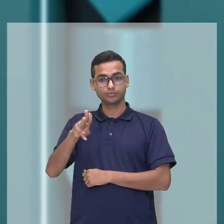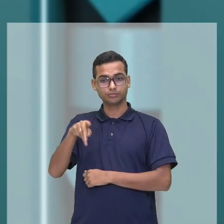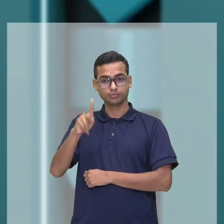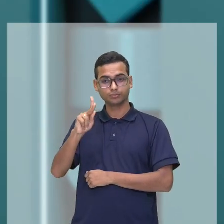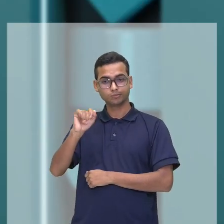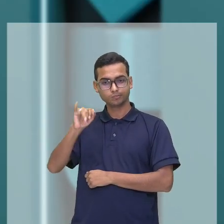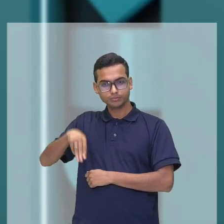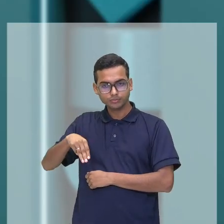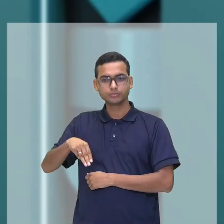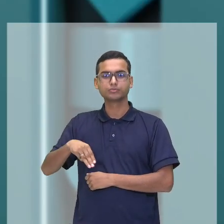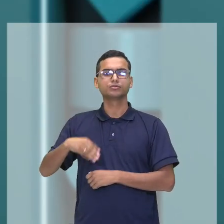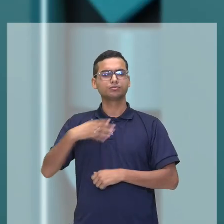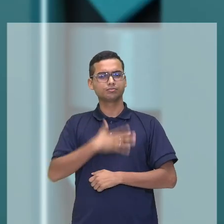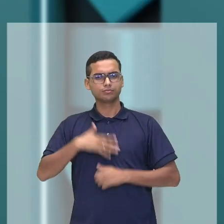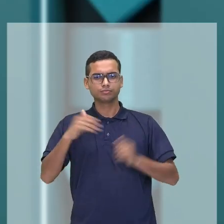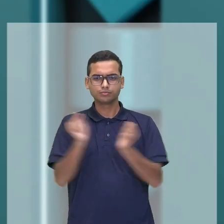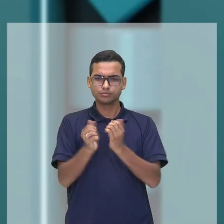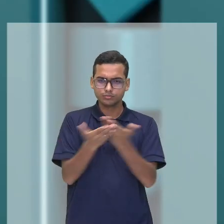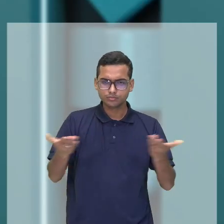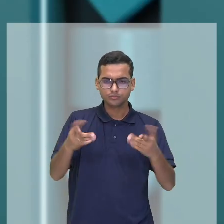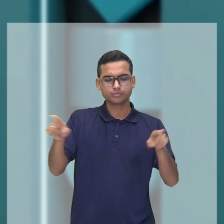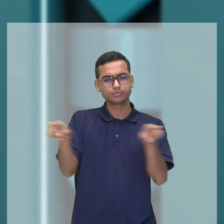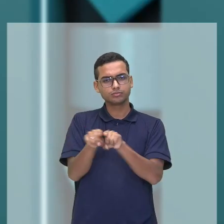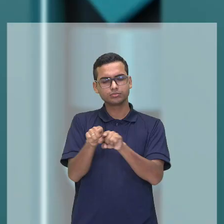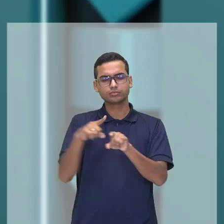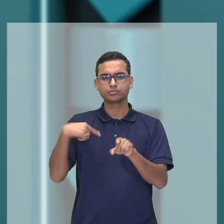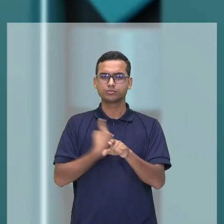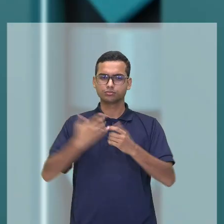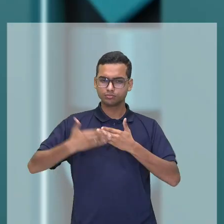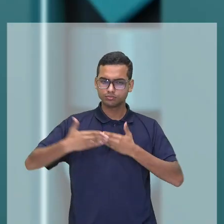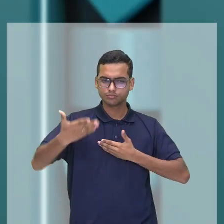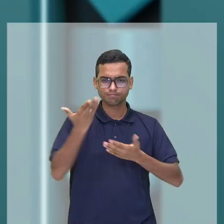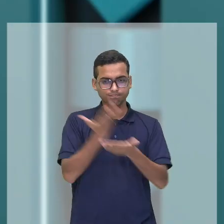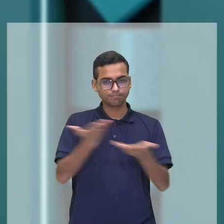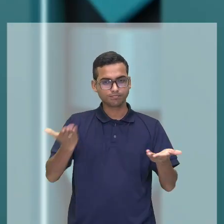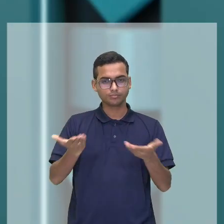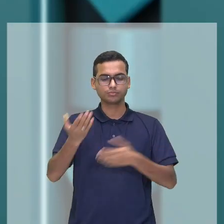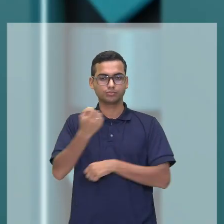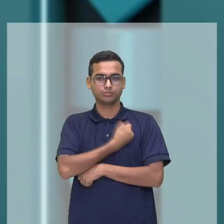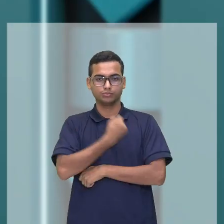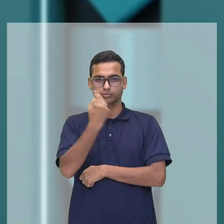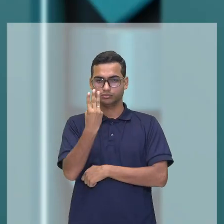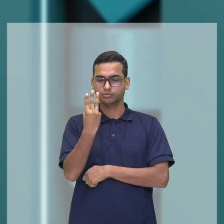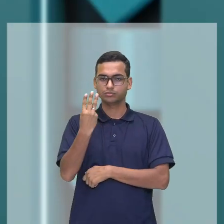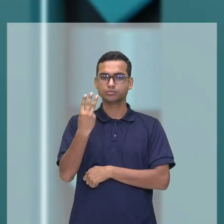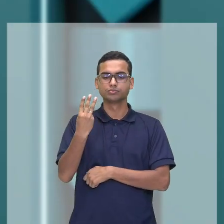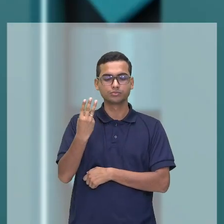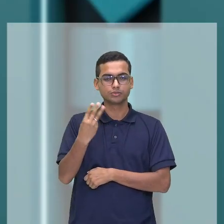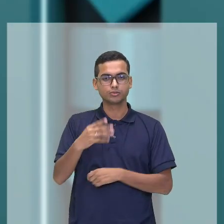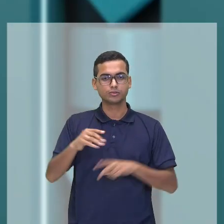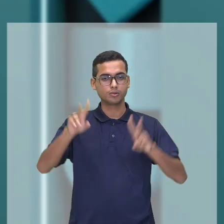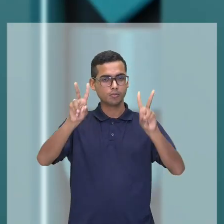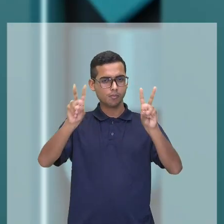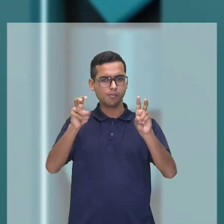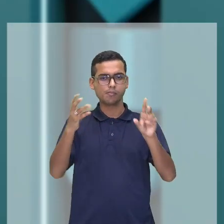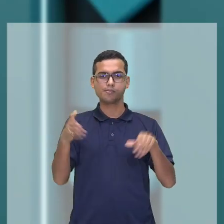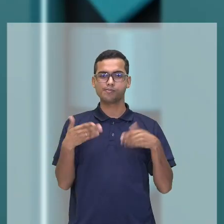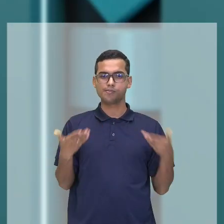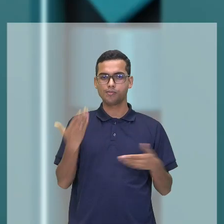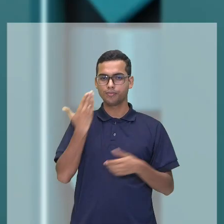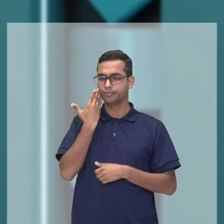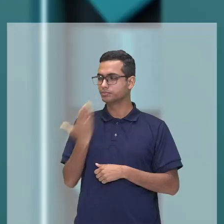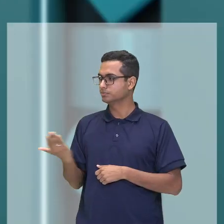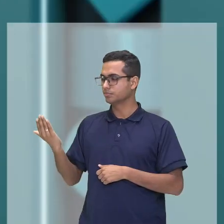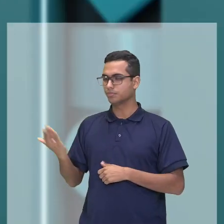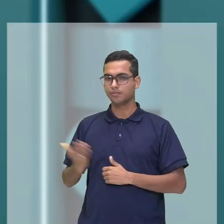prazer estar com vocês para a gente iniciar a nossa aula número 3 com o seguinte